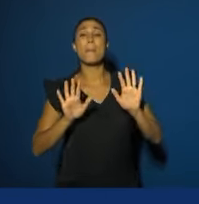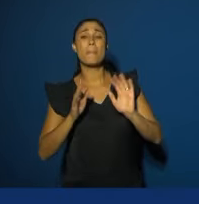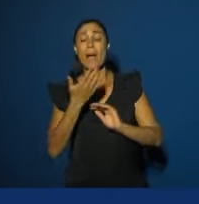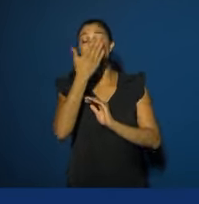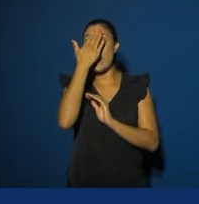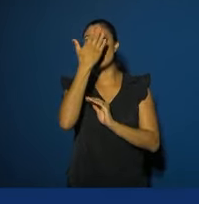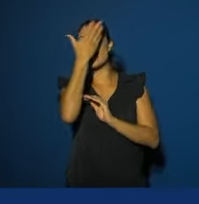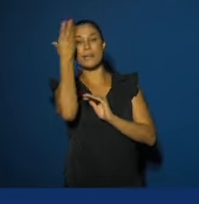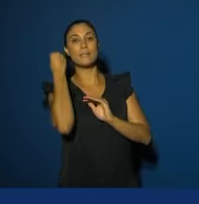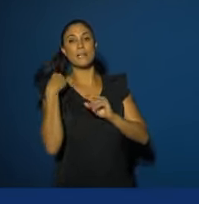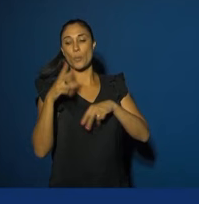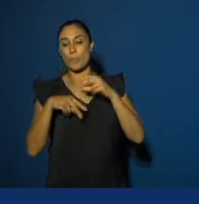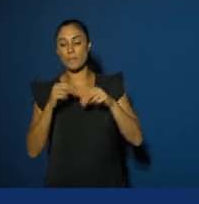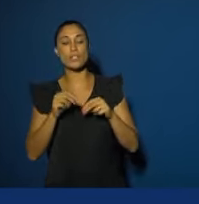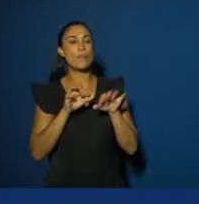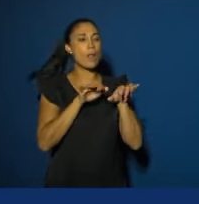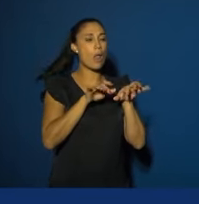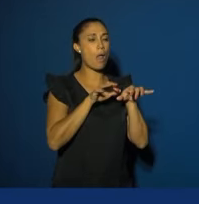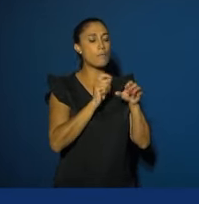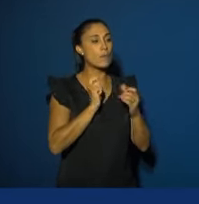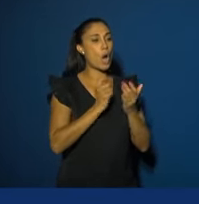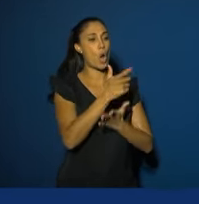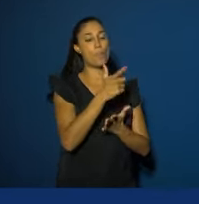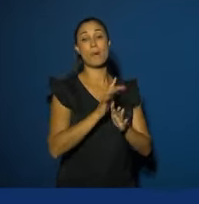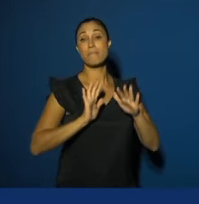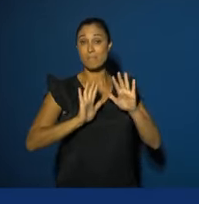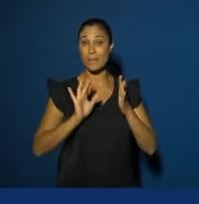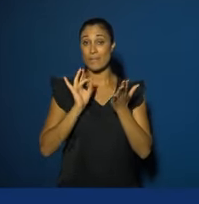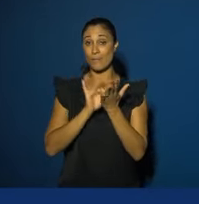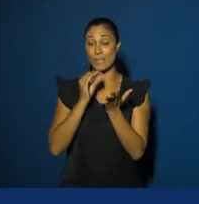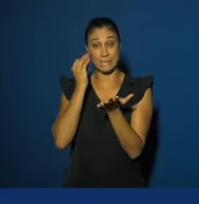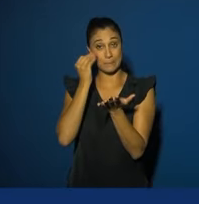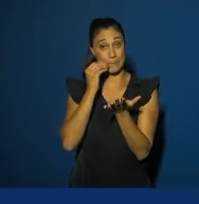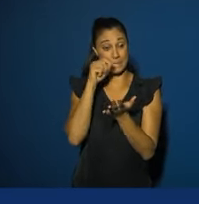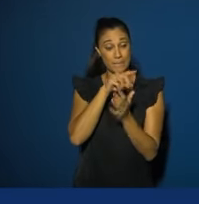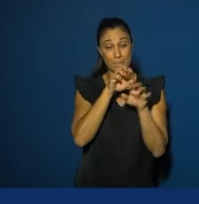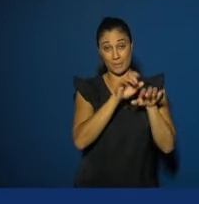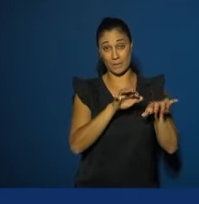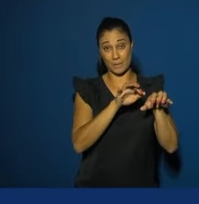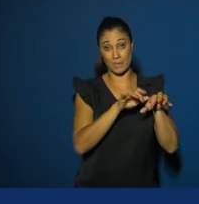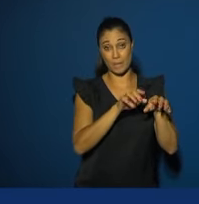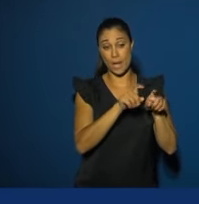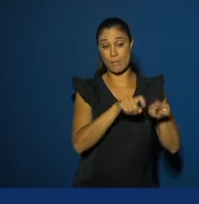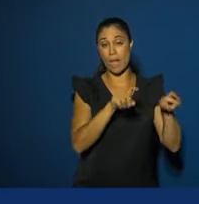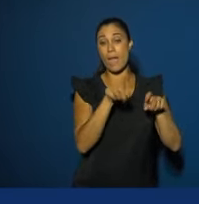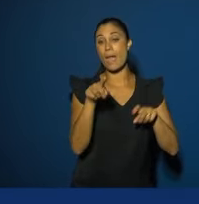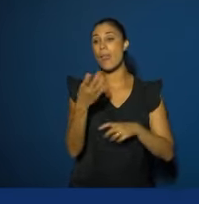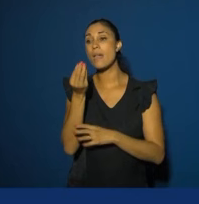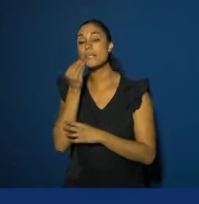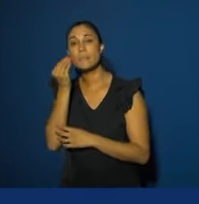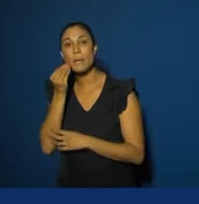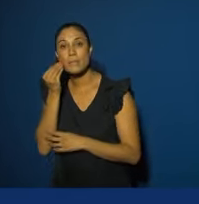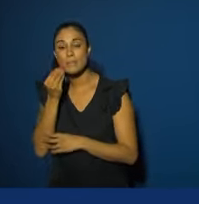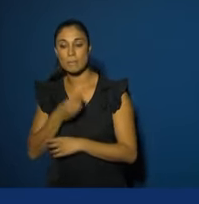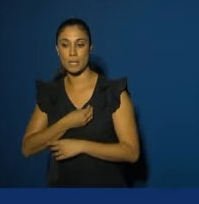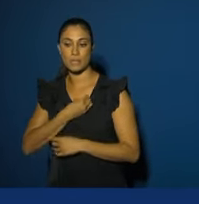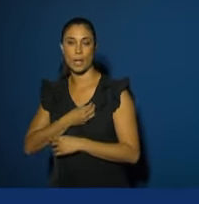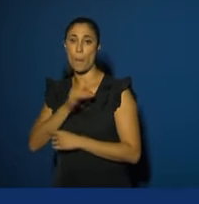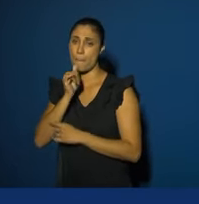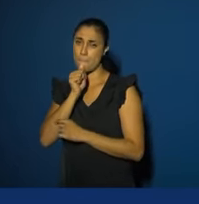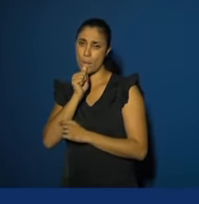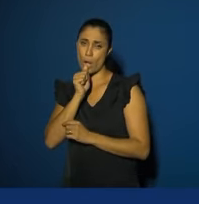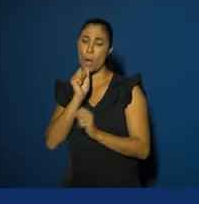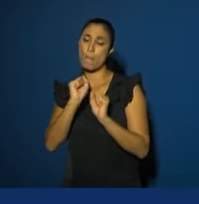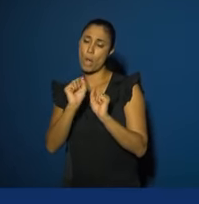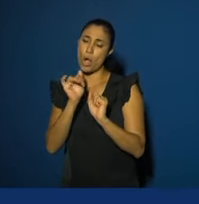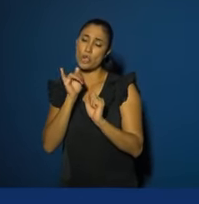Putz esqueci de comprar esse presente faz alguma coisa mas a verdade que essa experiência ela é no presencial você pode tentar transferir um